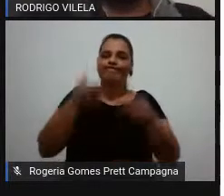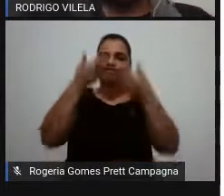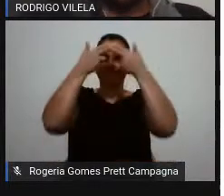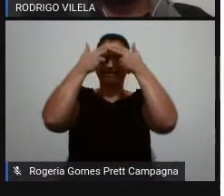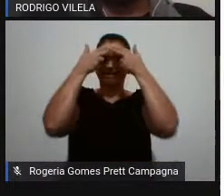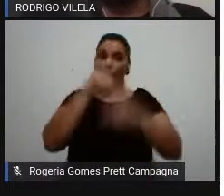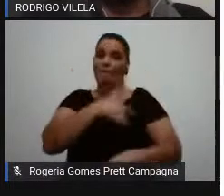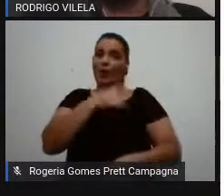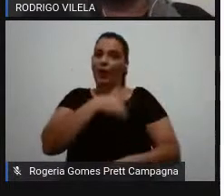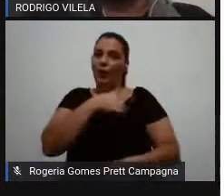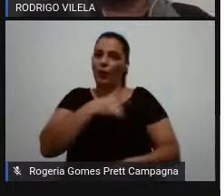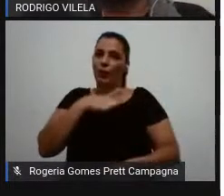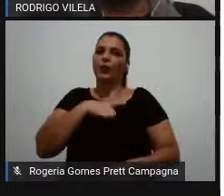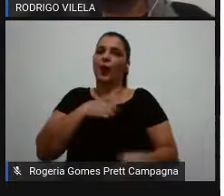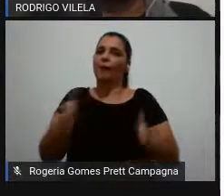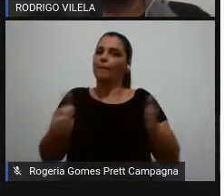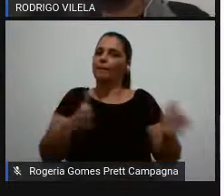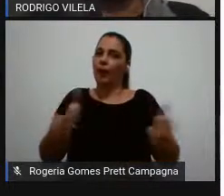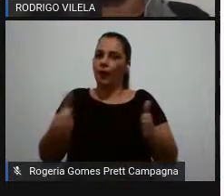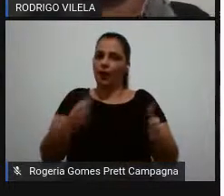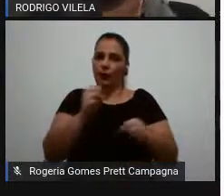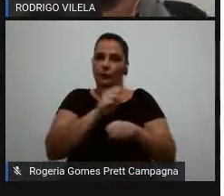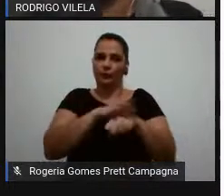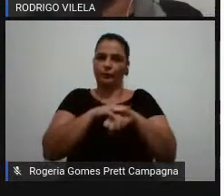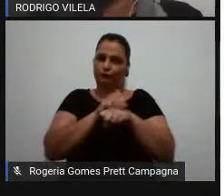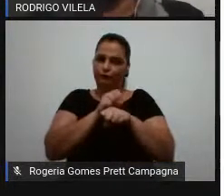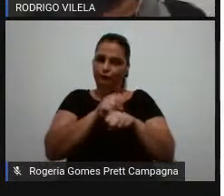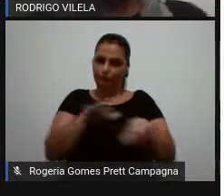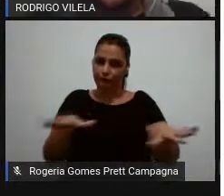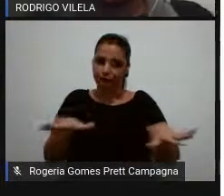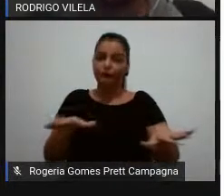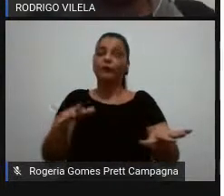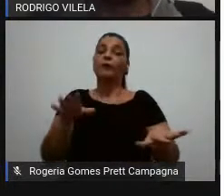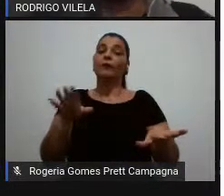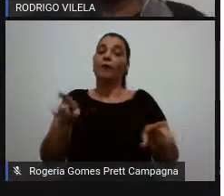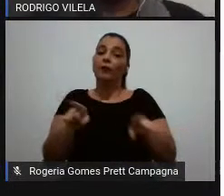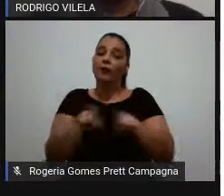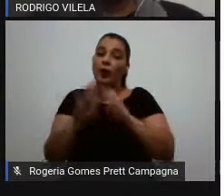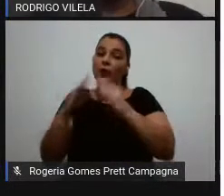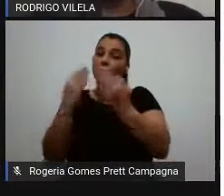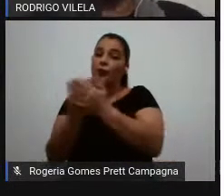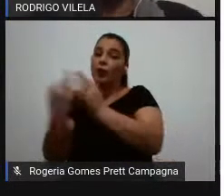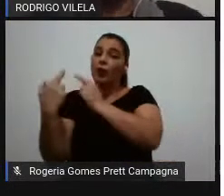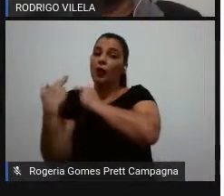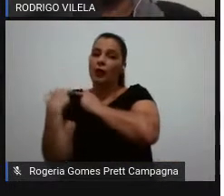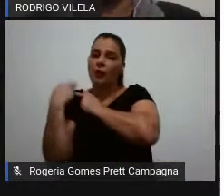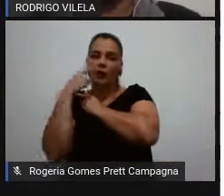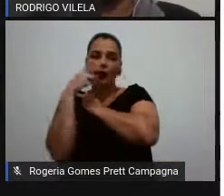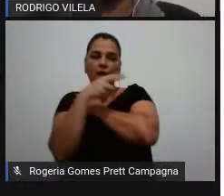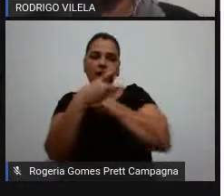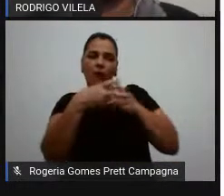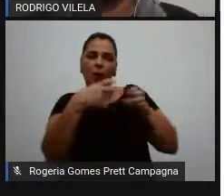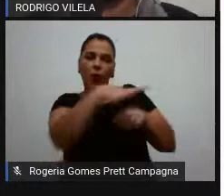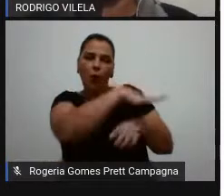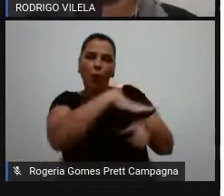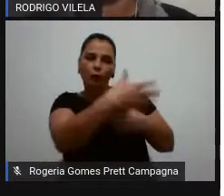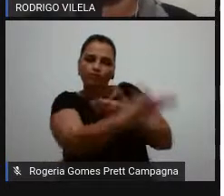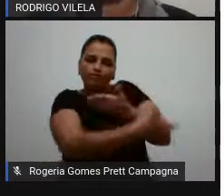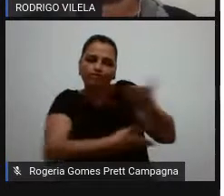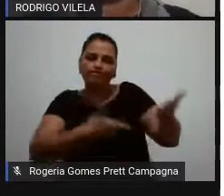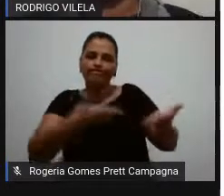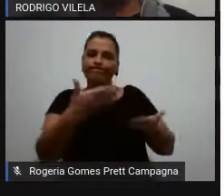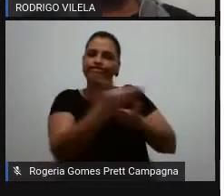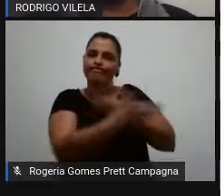há necessidade também de acolher essa sociedade, essa comunidade, para que essa comunidade acolha a escola e que a gente possa fazer